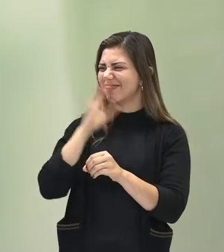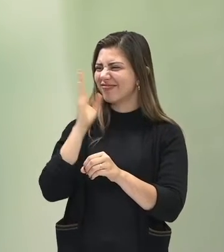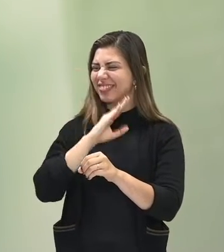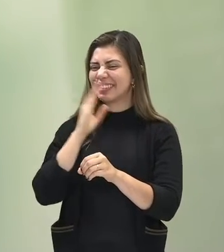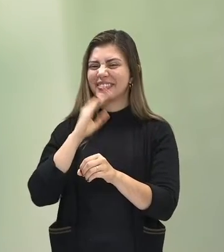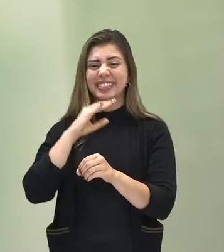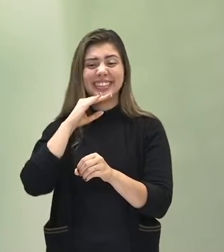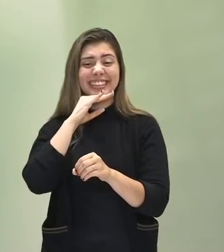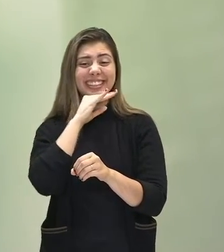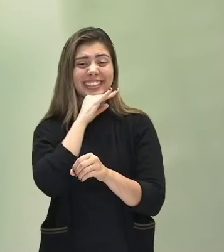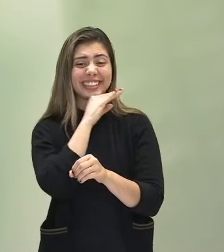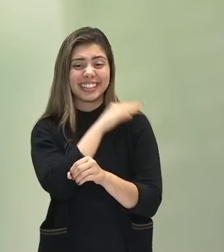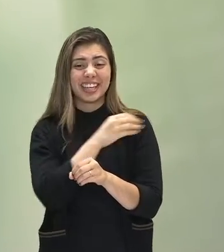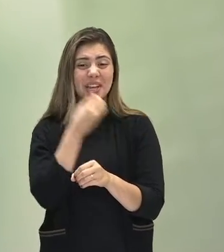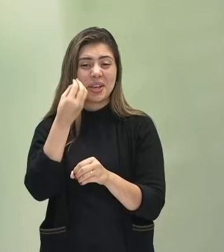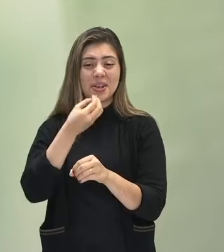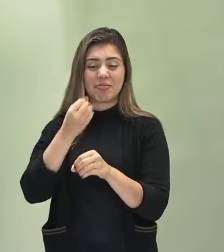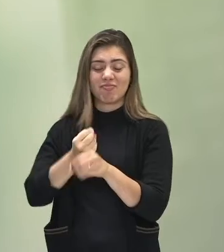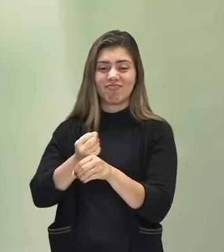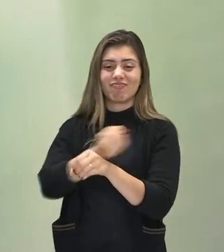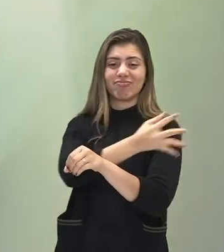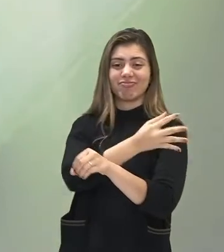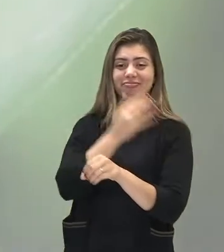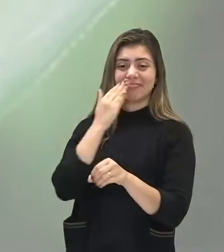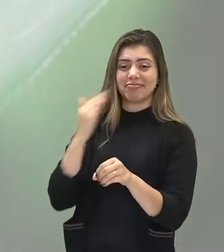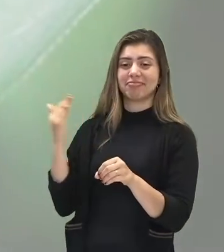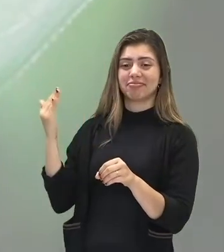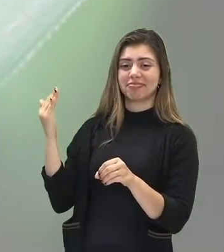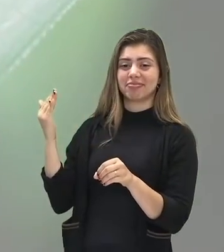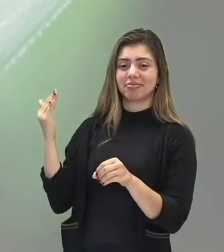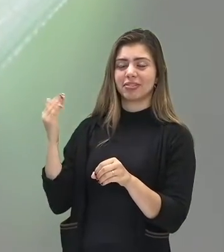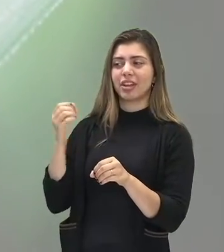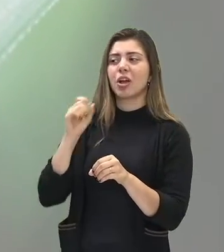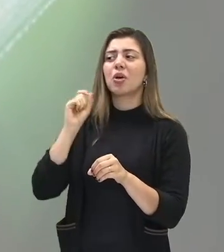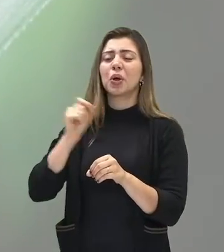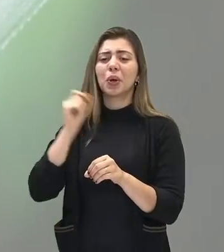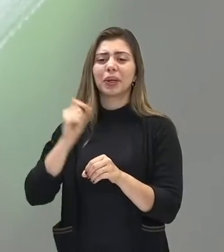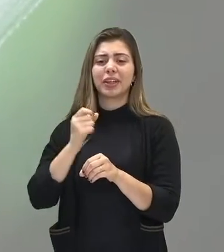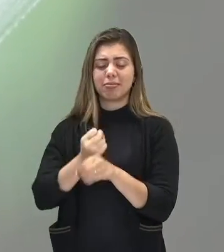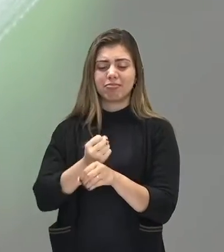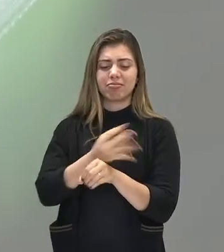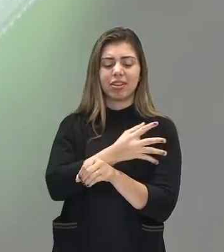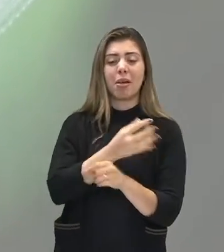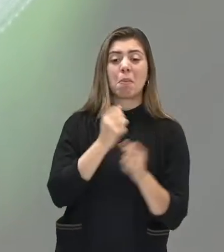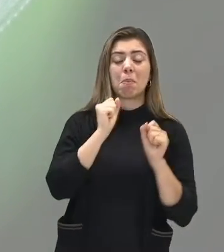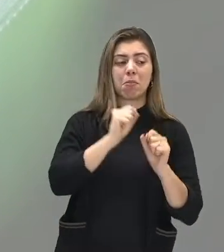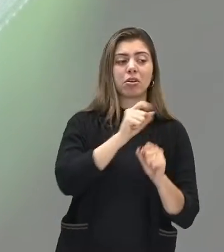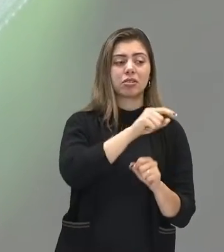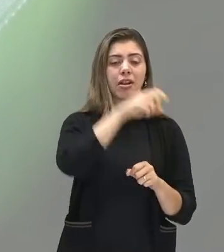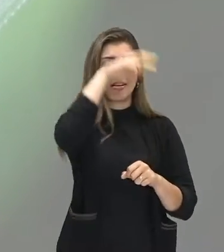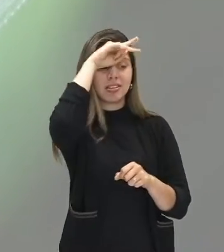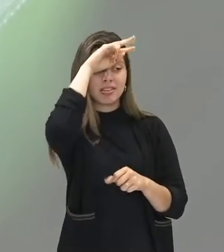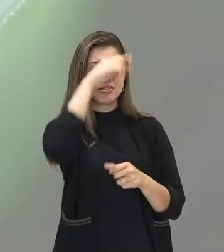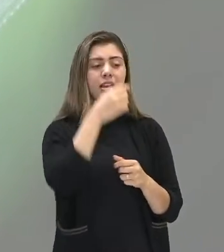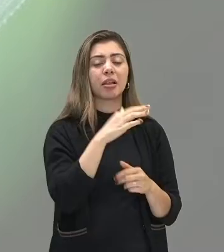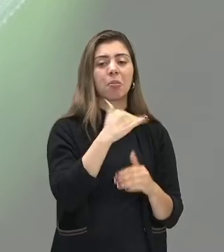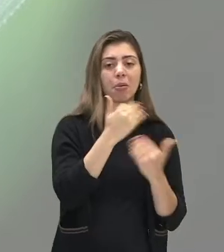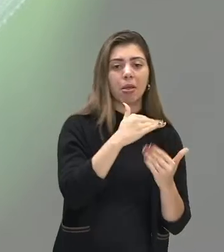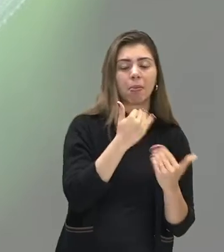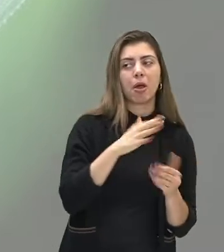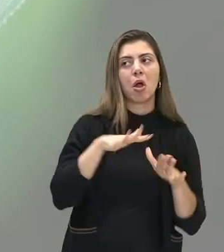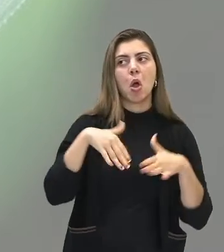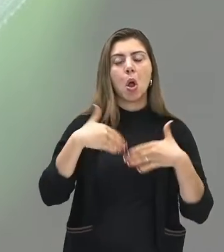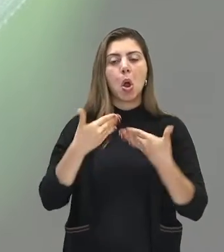quente pelas suas extremidades traseiras. Essas emissões nocivas podem matar outros insetos ou fazer com